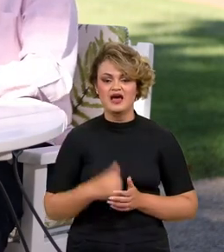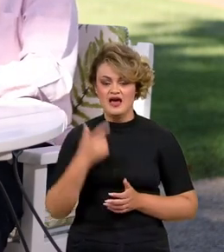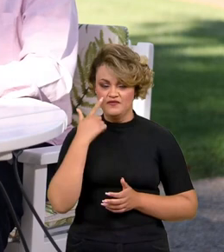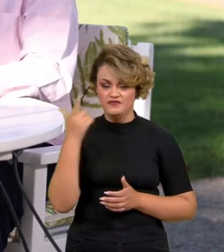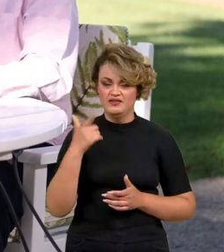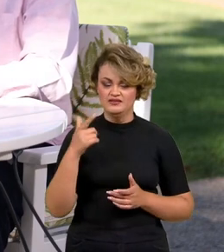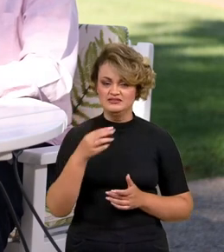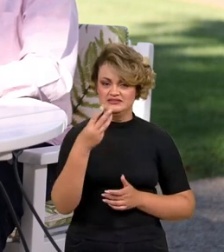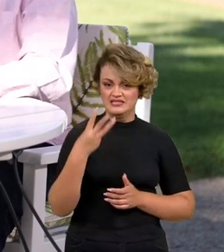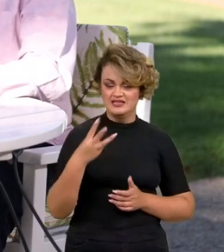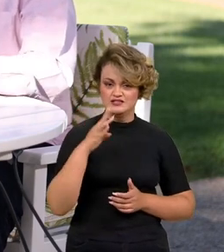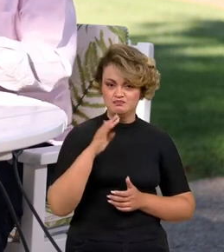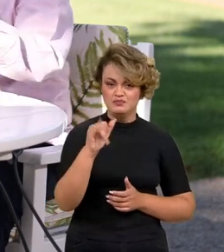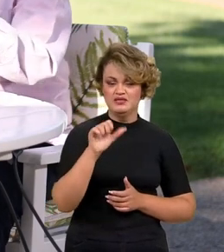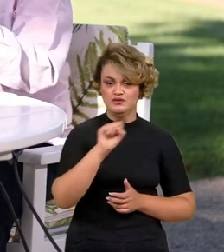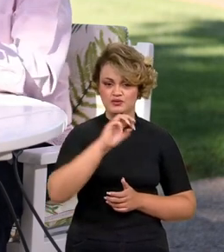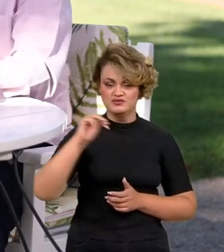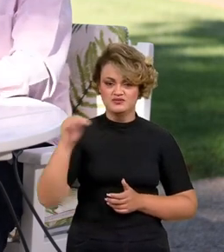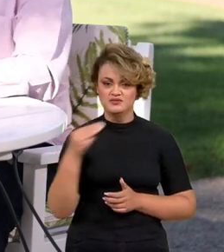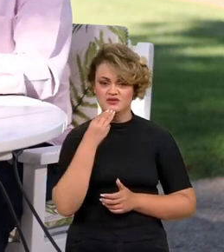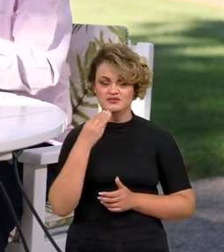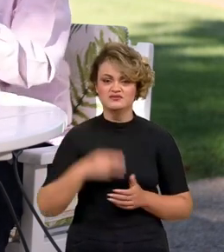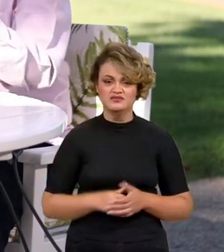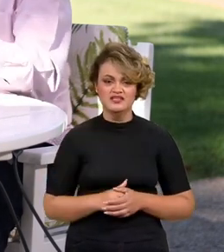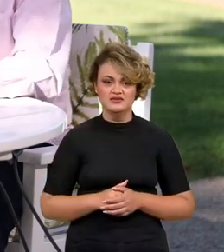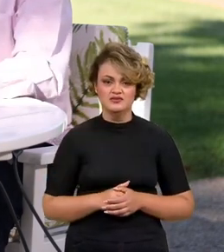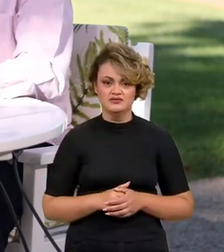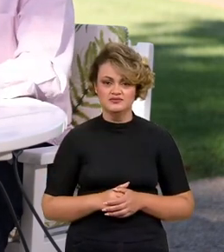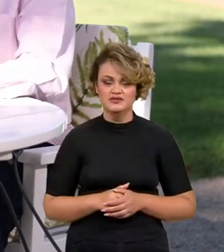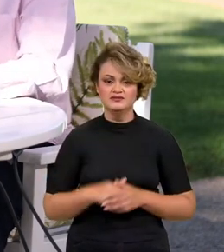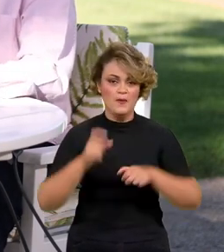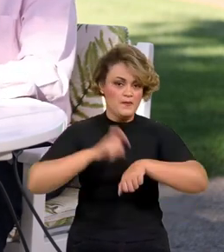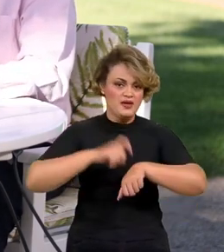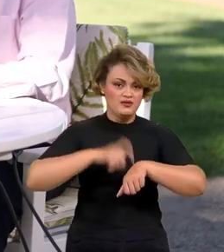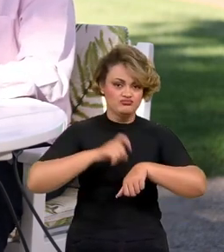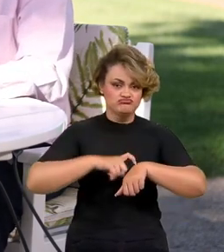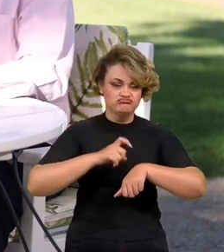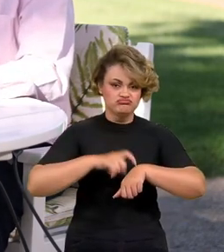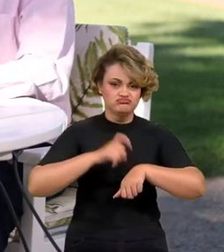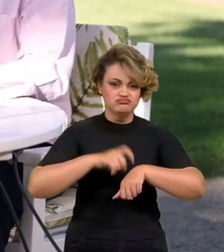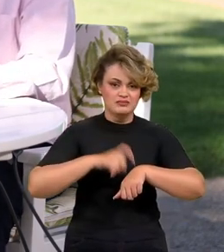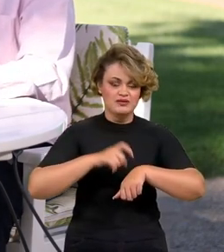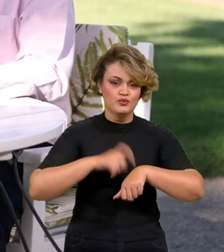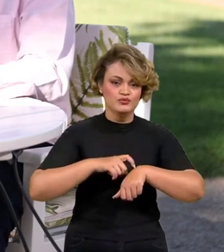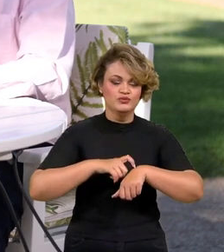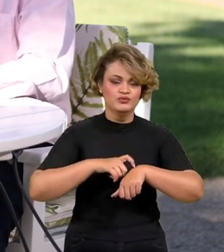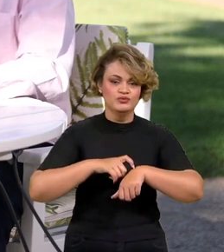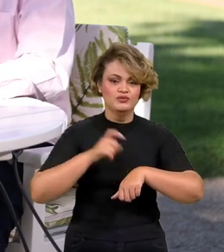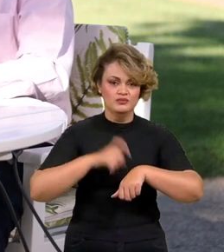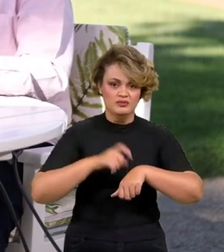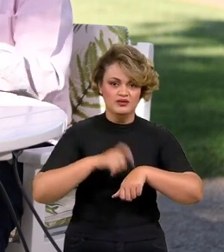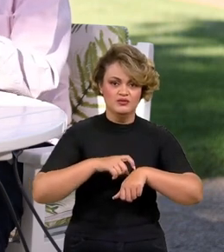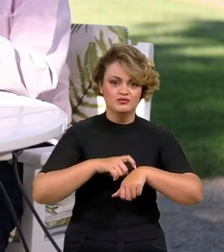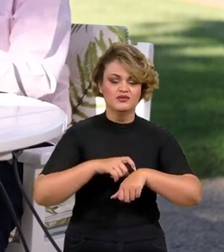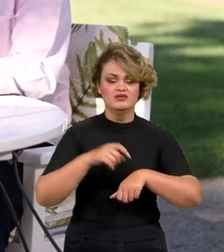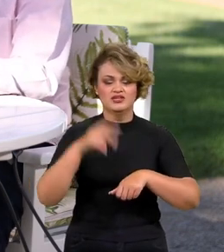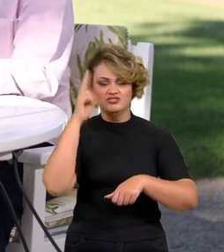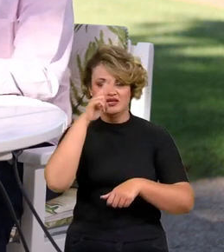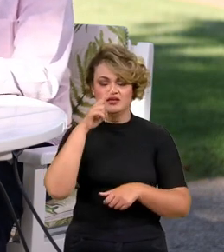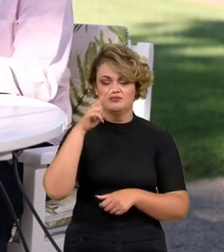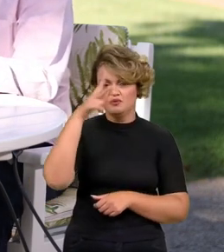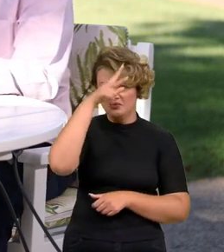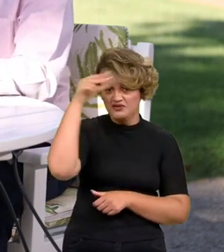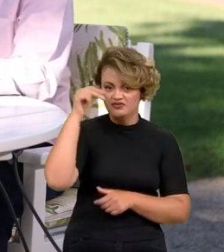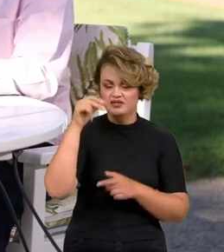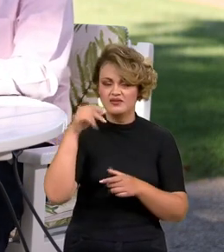1800 milhões né mas tem um prazo gente tem um prazo no Brasil inteiro que a gente tem que lembrar para os governadores para os prefeitos né que até dia 11